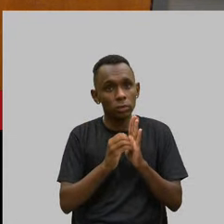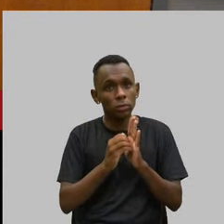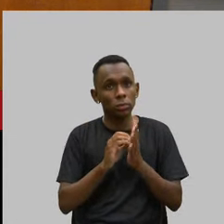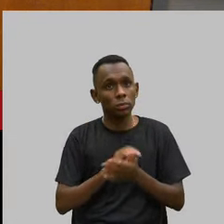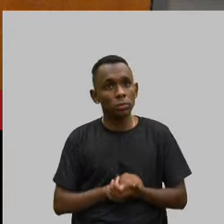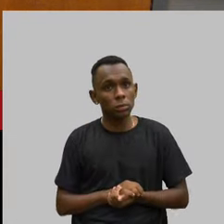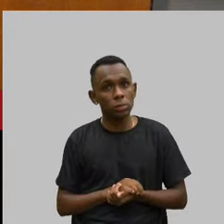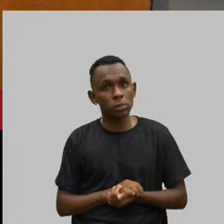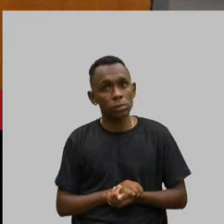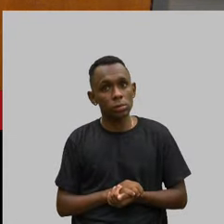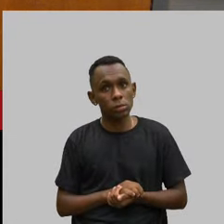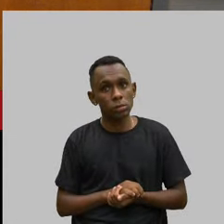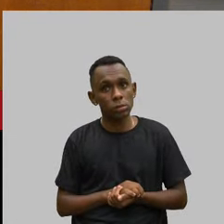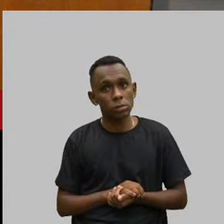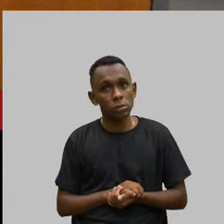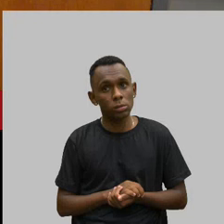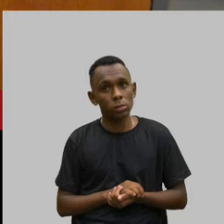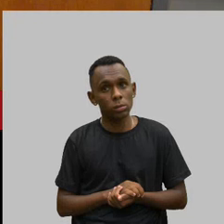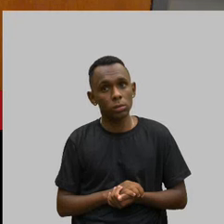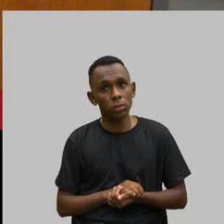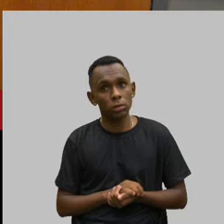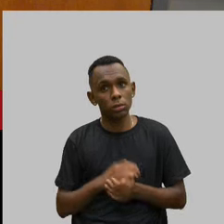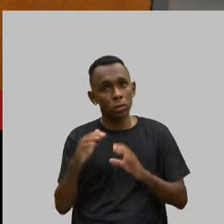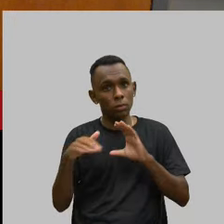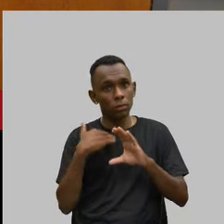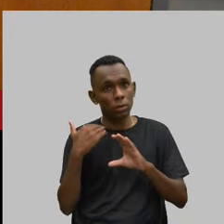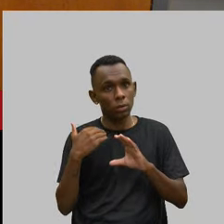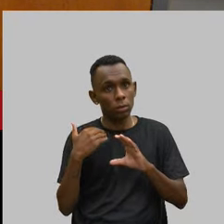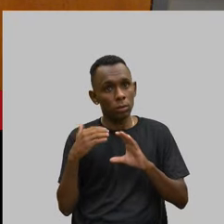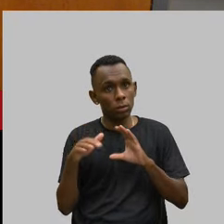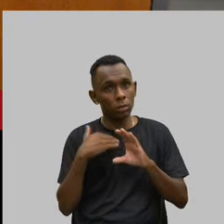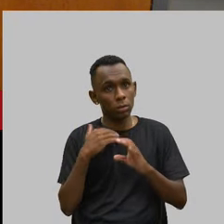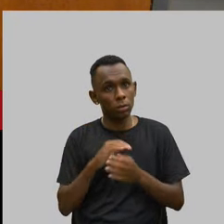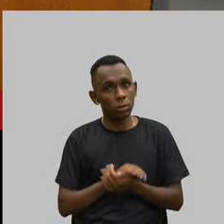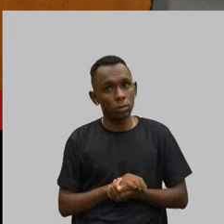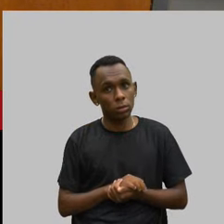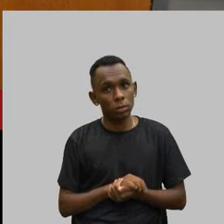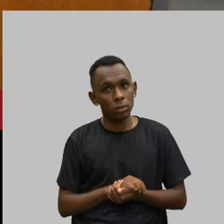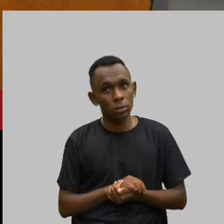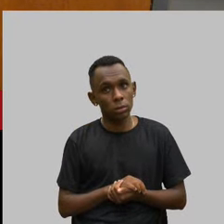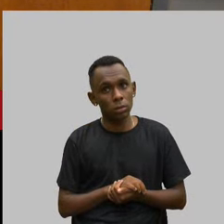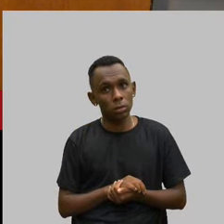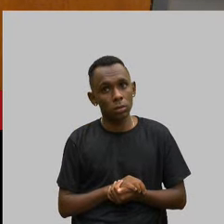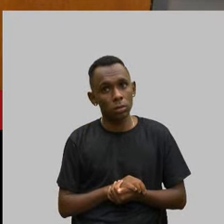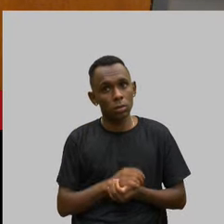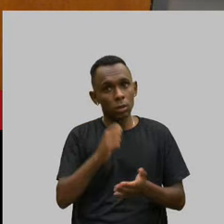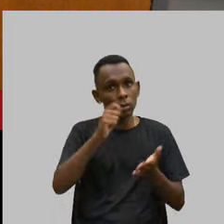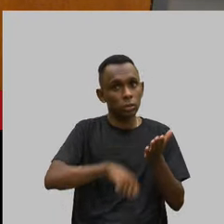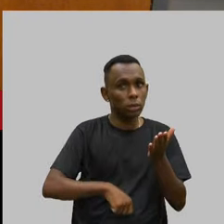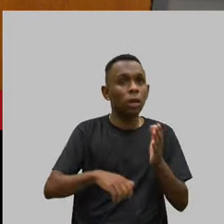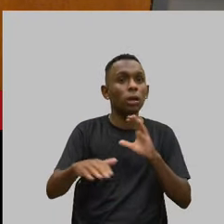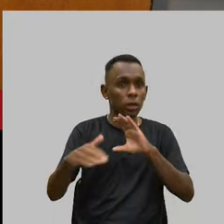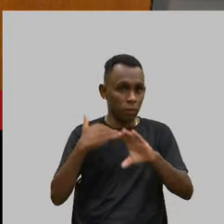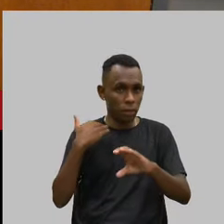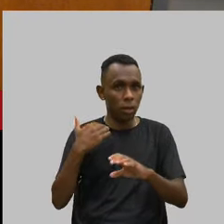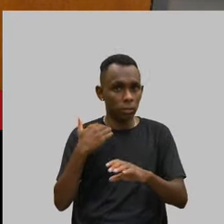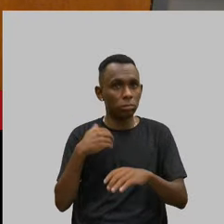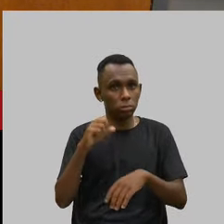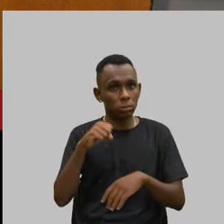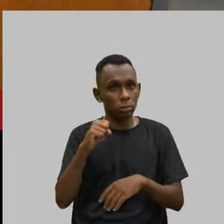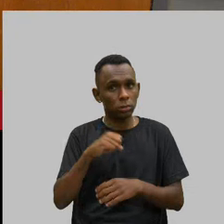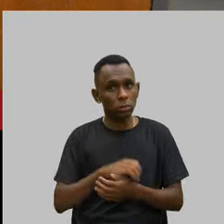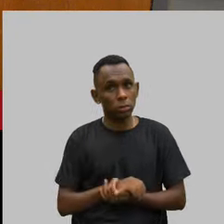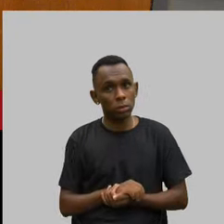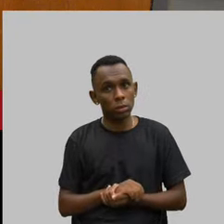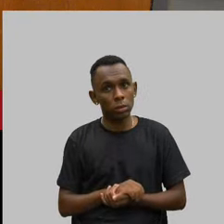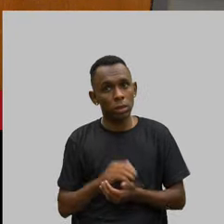Tá mas dep mas foi enviado sim é porque às vezes pode assinar e não foi sei tá aqui porque